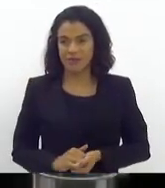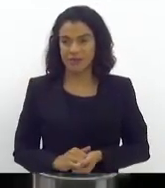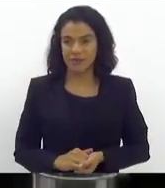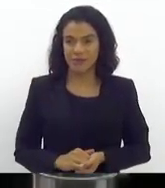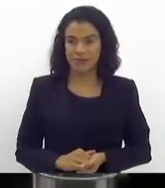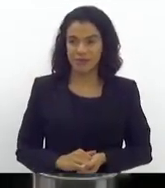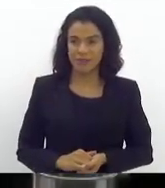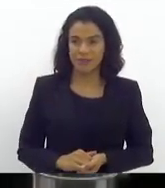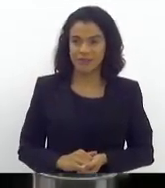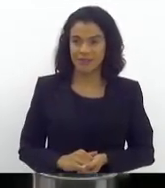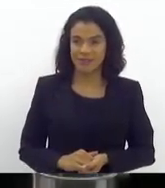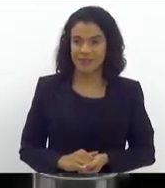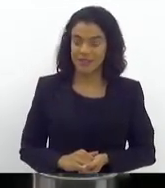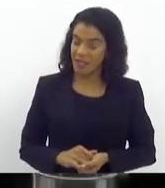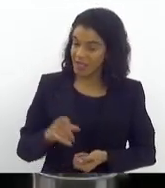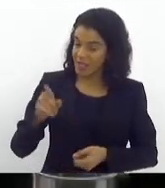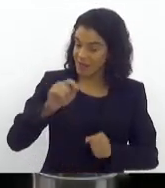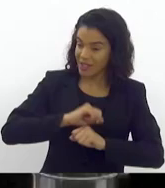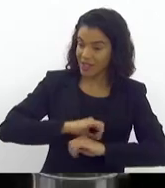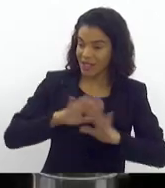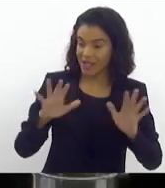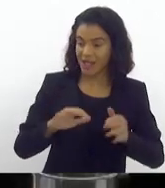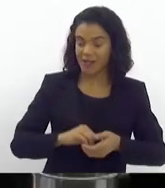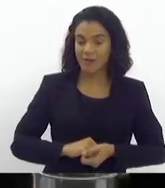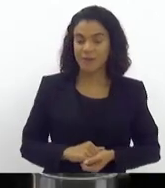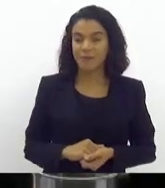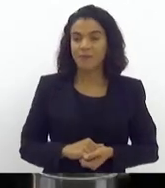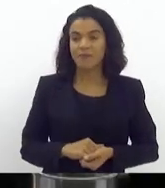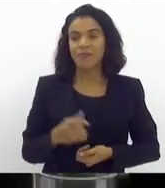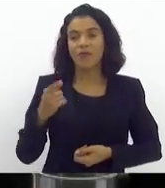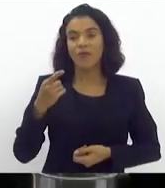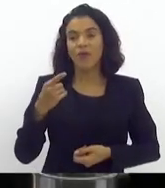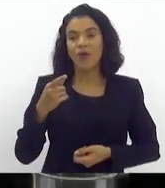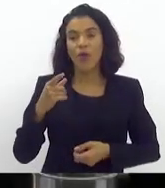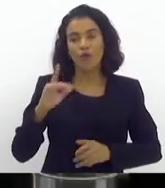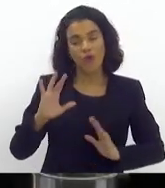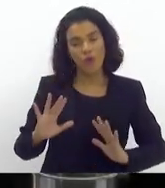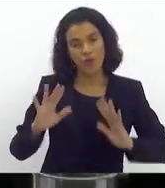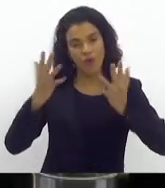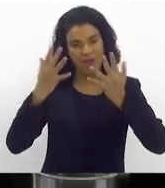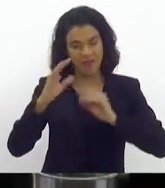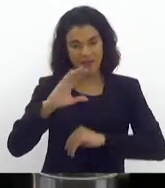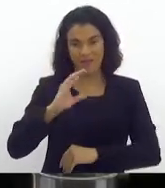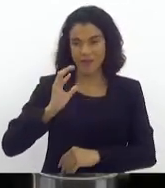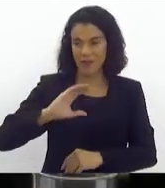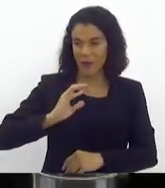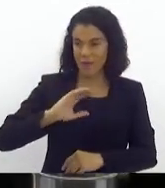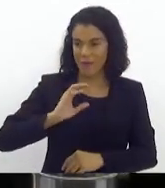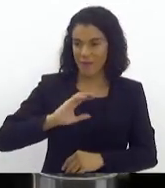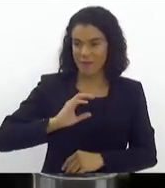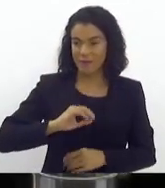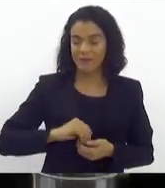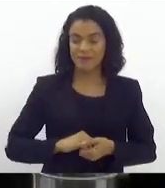Né? Que fique claro. Outro dia eu fui a um evento em Copacabana,